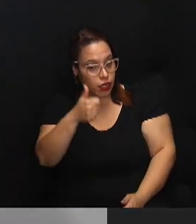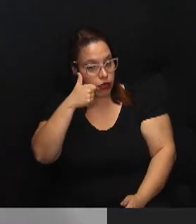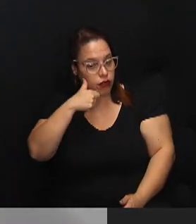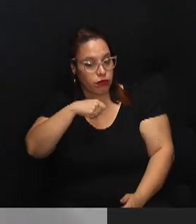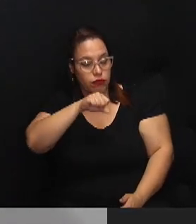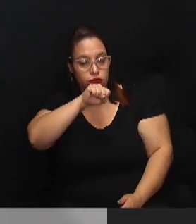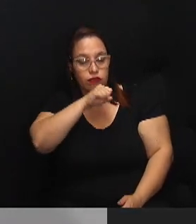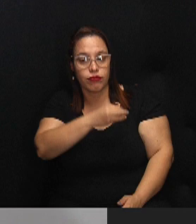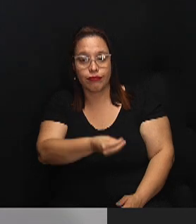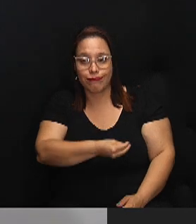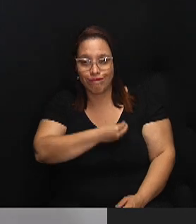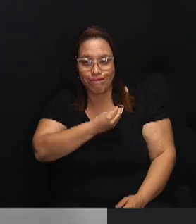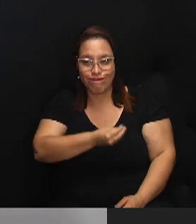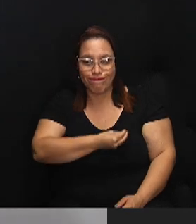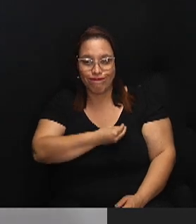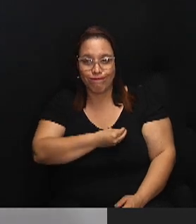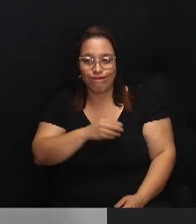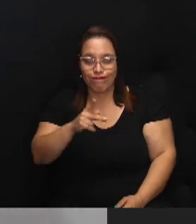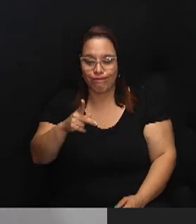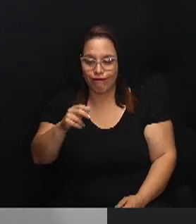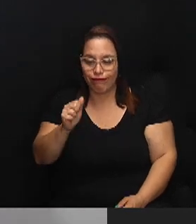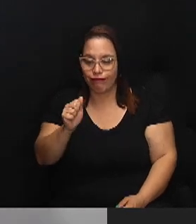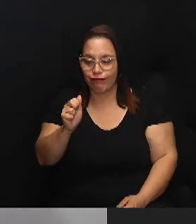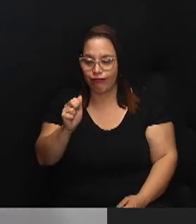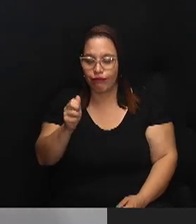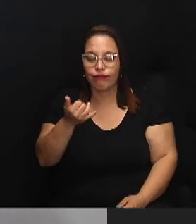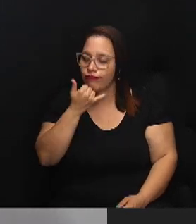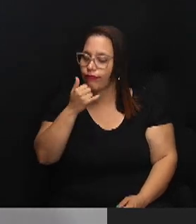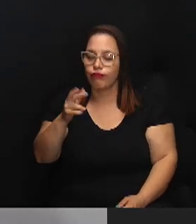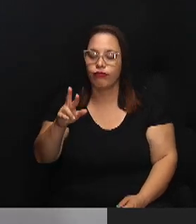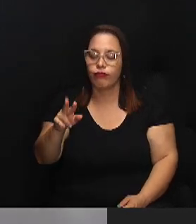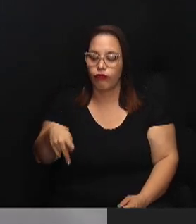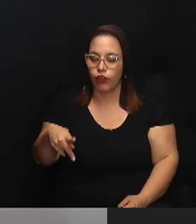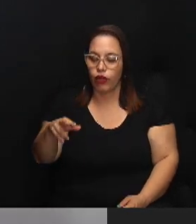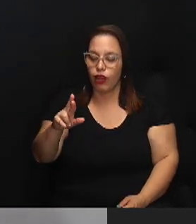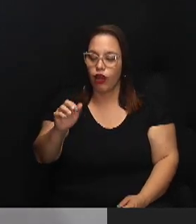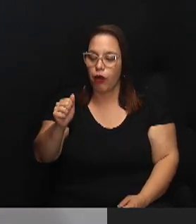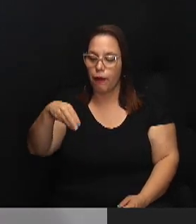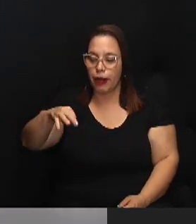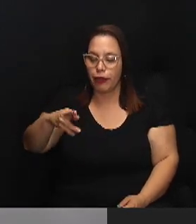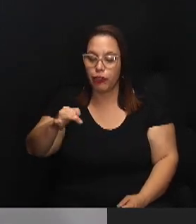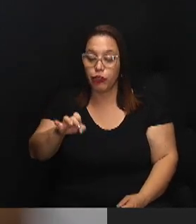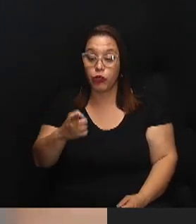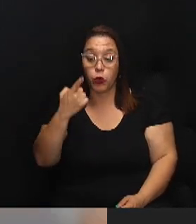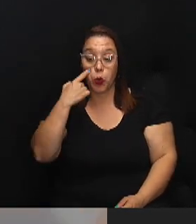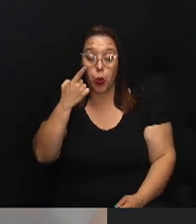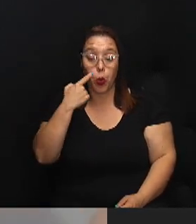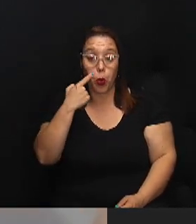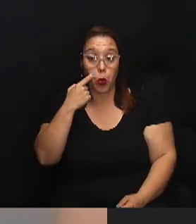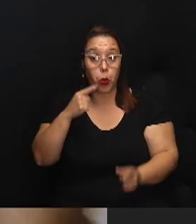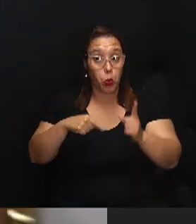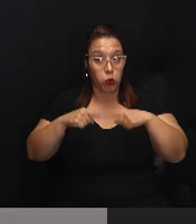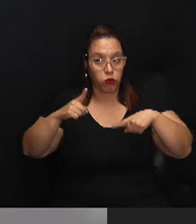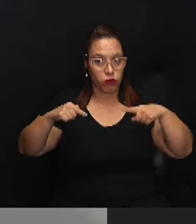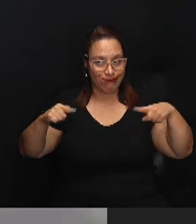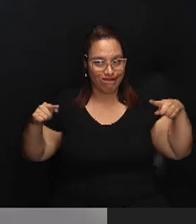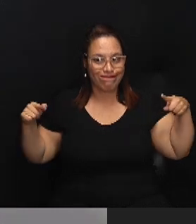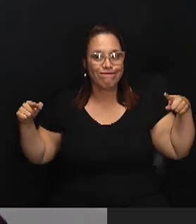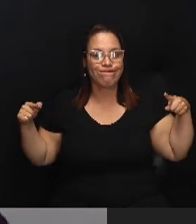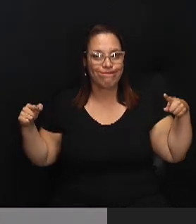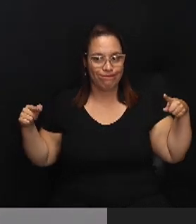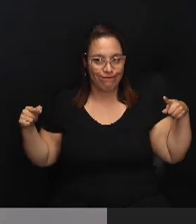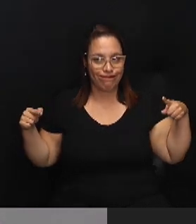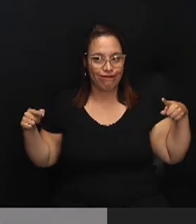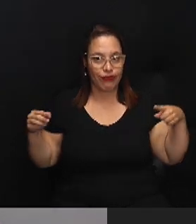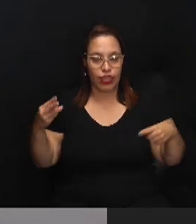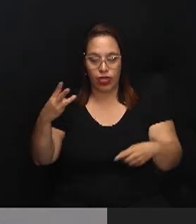está vivenciando a prematuridade. Então, a ONG, ela tem esse olhar diverso, e há